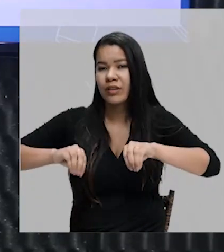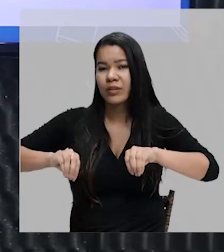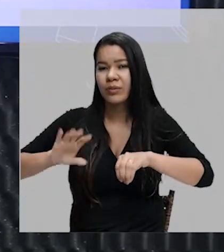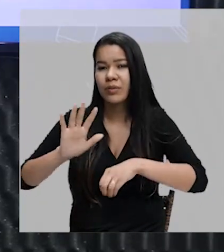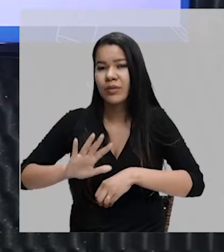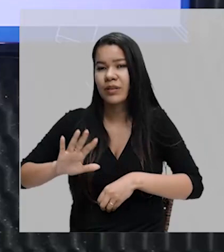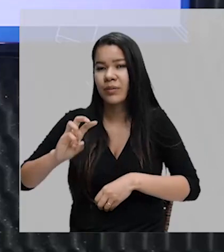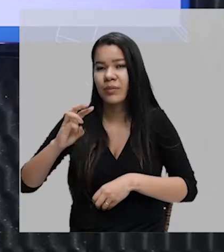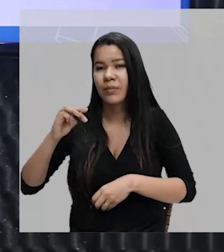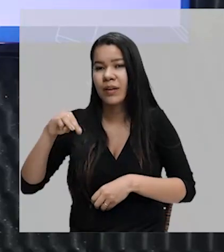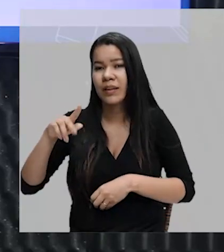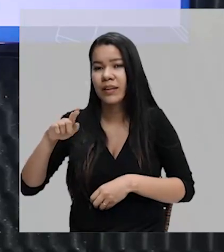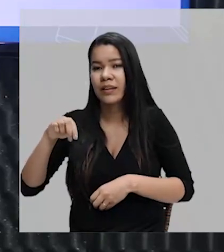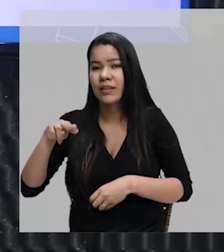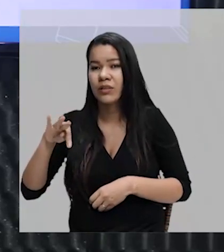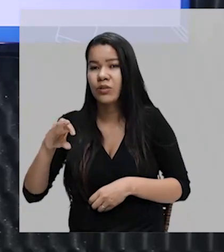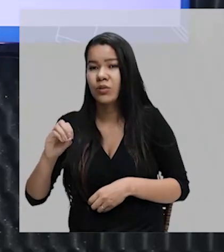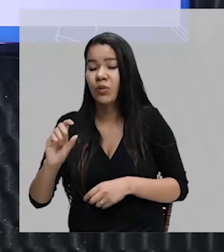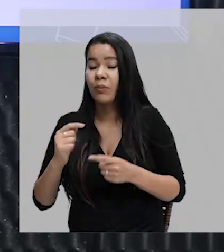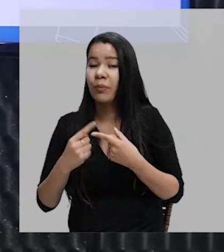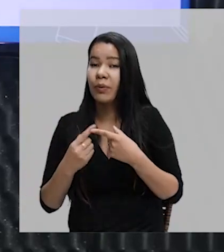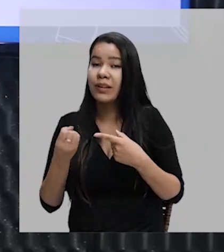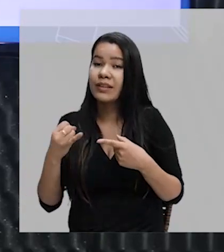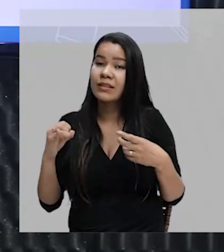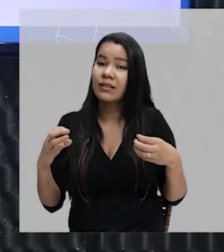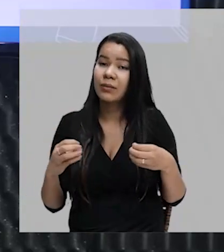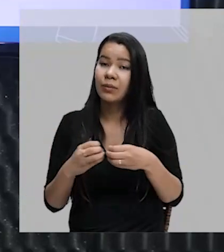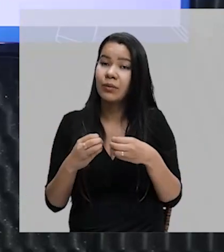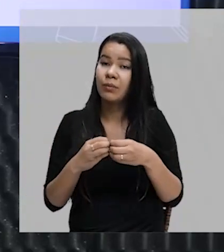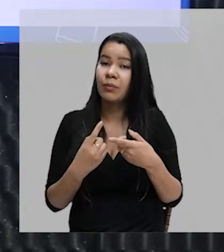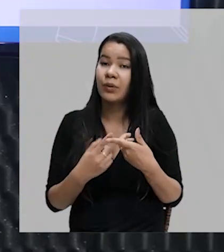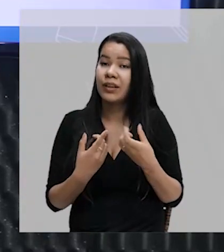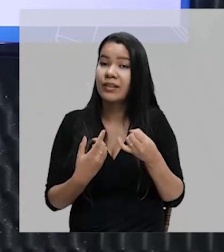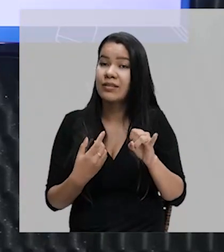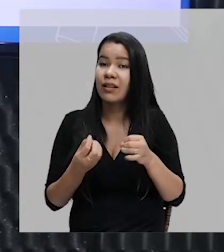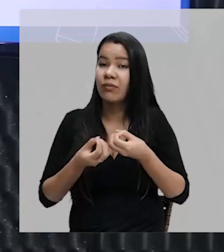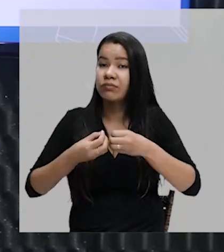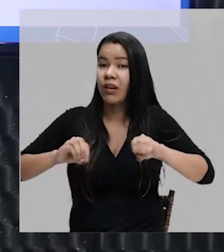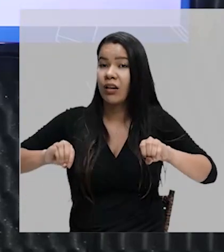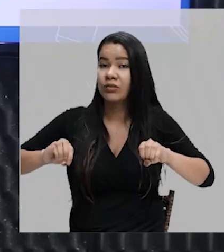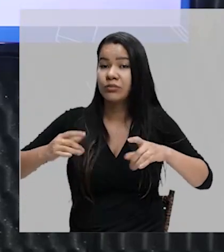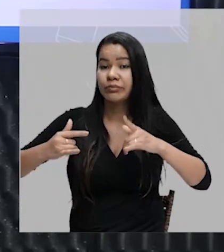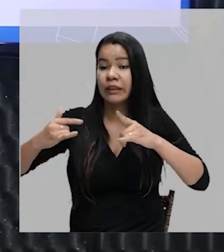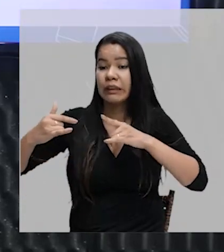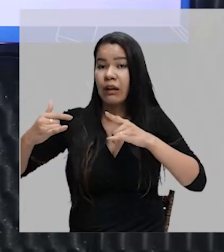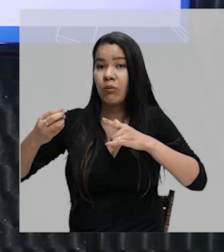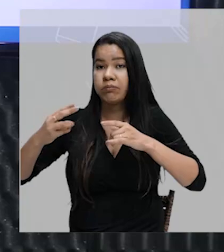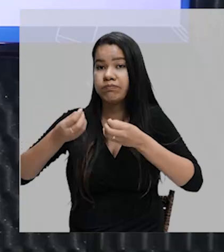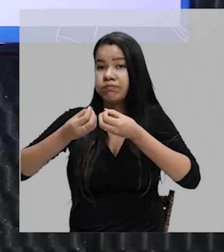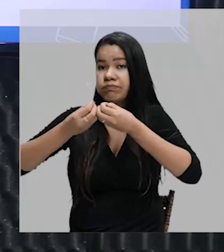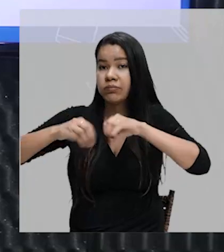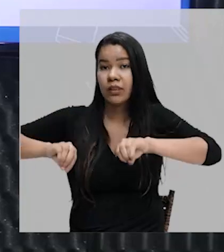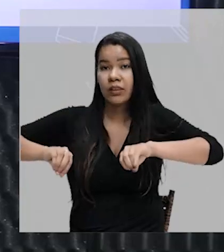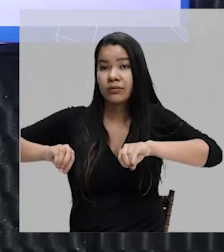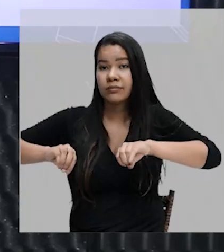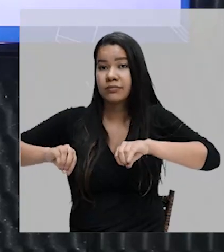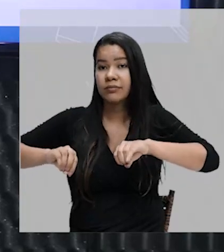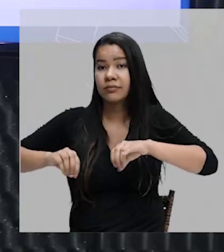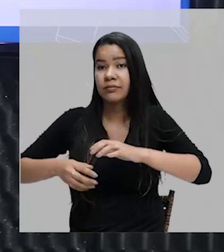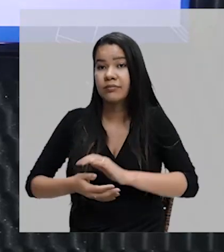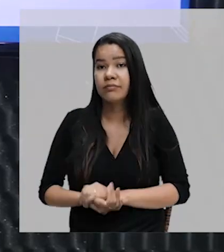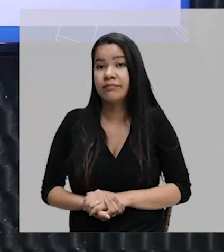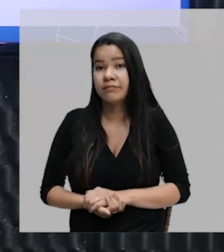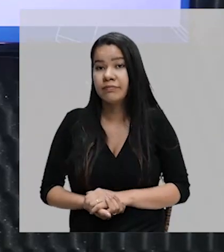campos magnéticos, né? Por que que eles se aproximam e por que que eles se afastam, né? Por que que eles se afastam quando há